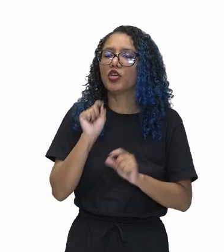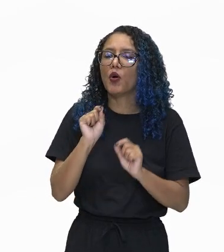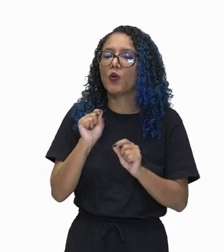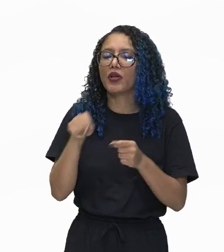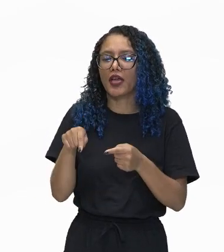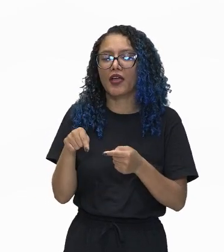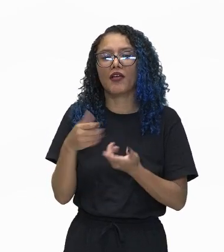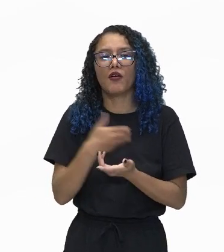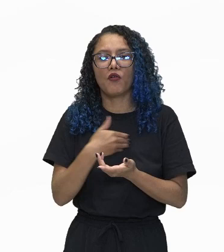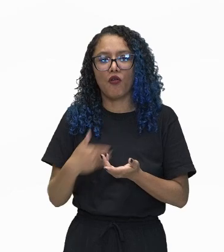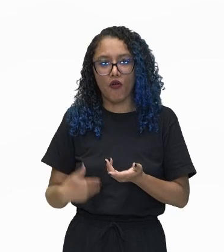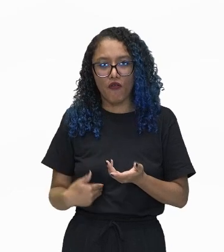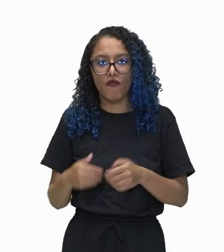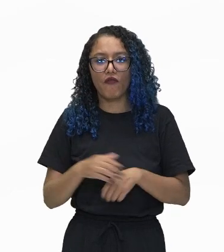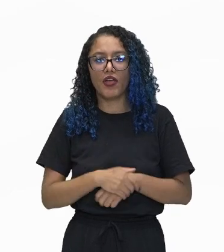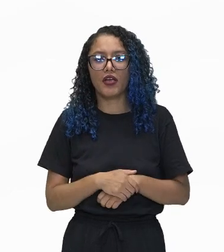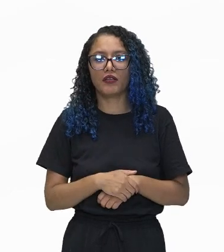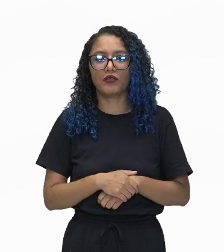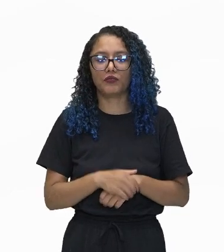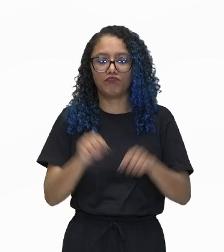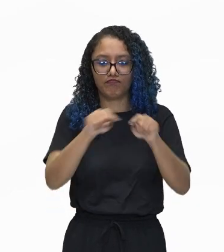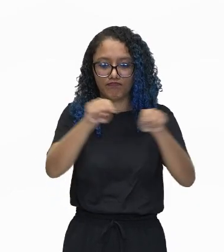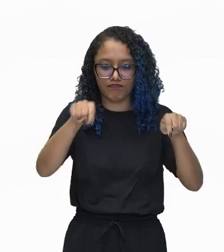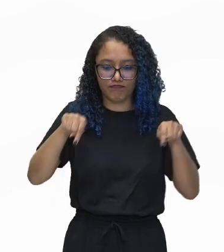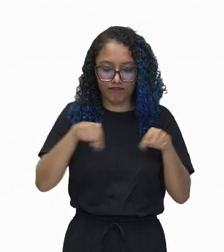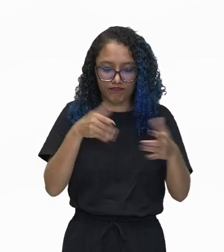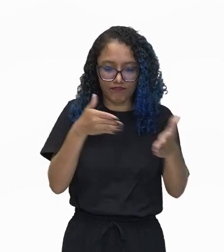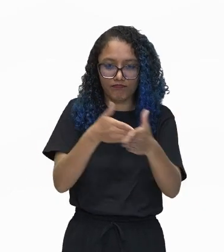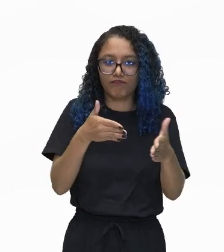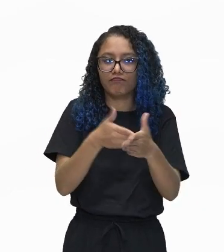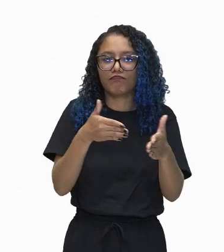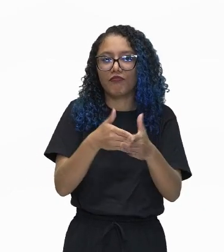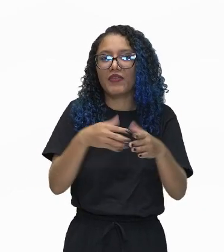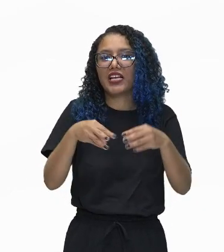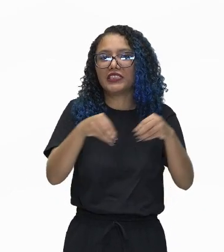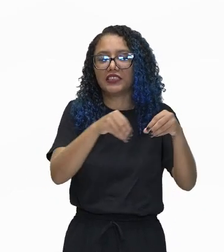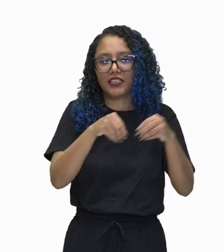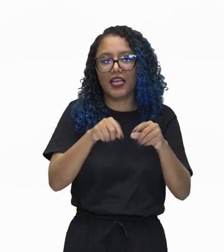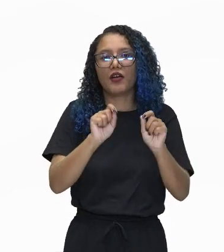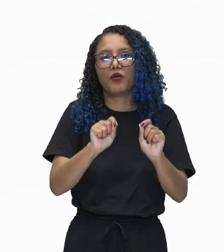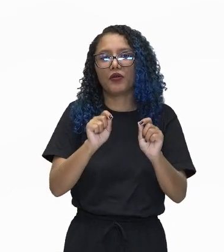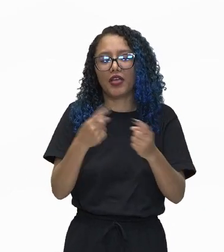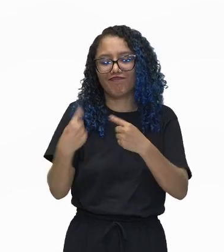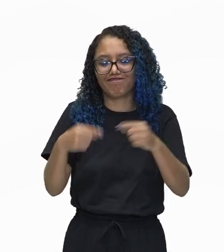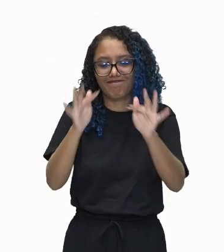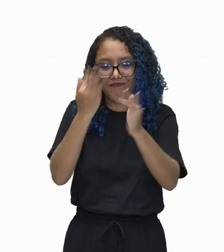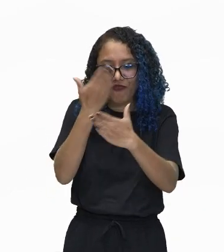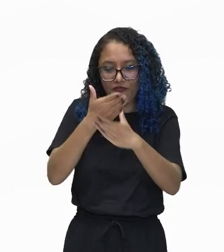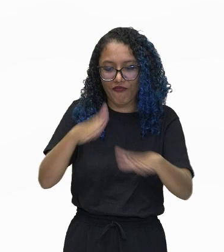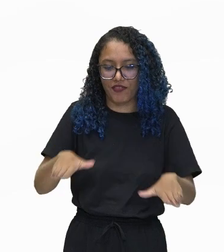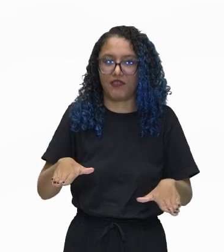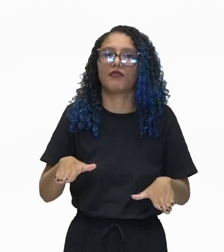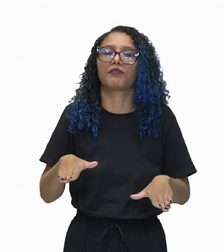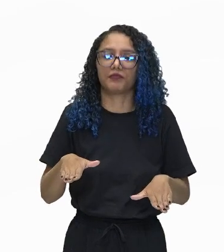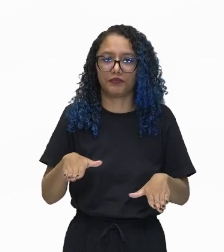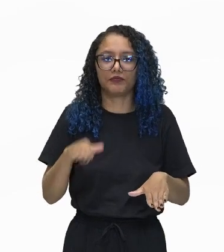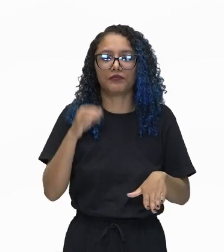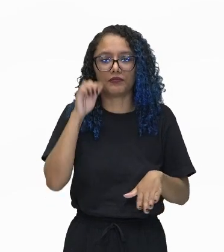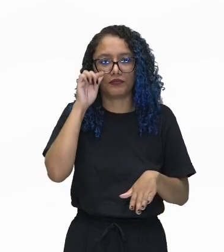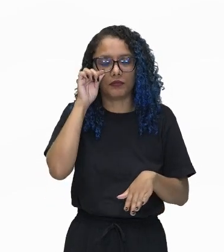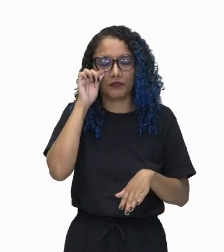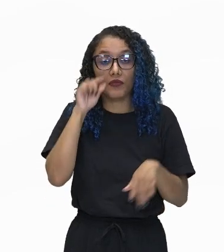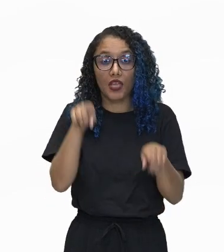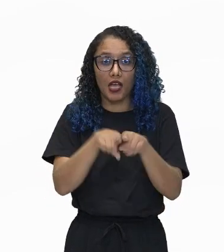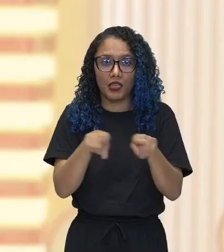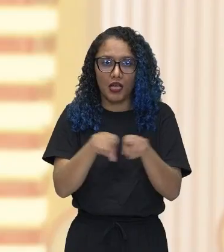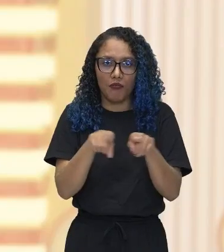de terras para findar com as históricas disputas de territórios. E nós temos, então, quando a gente fala